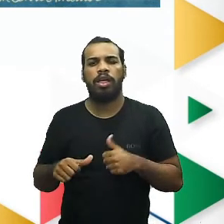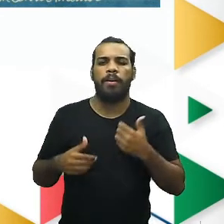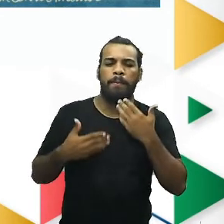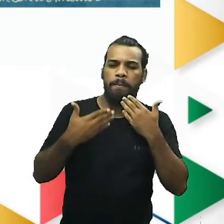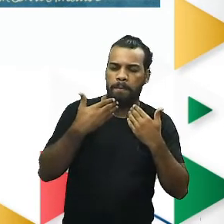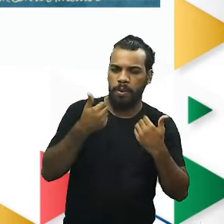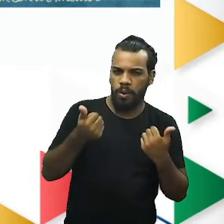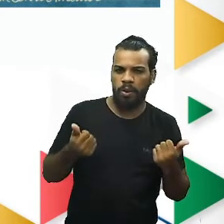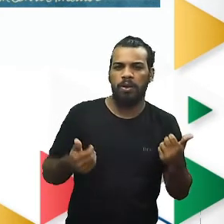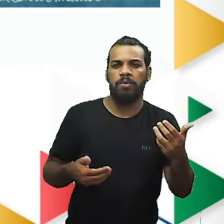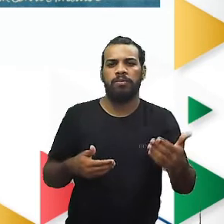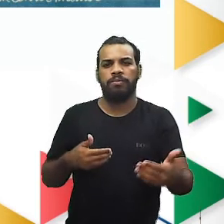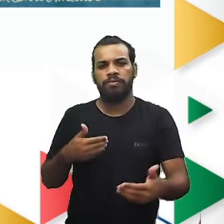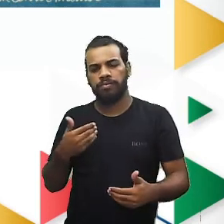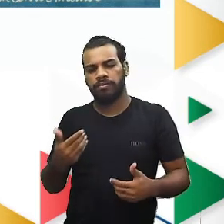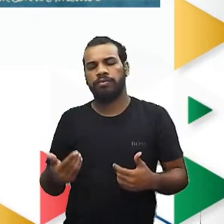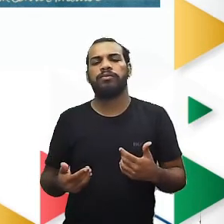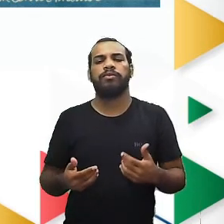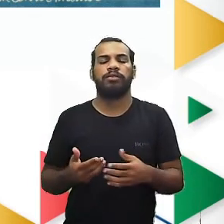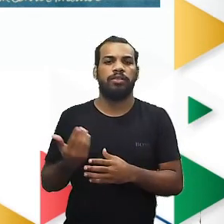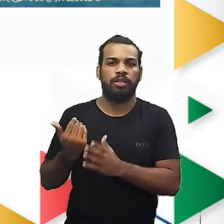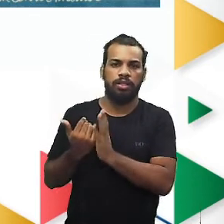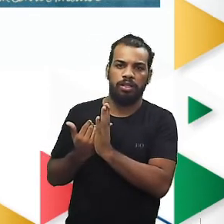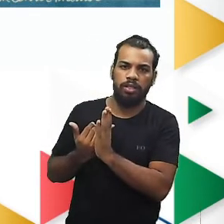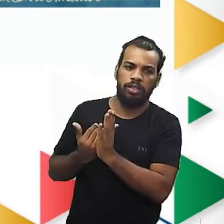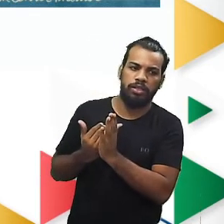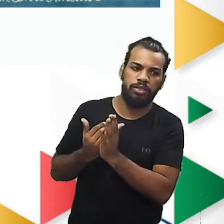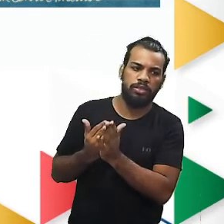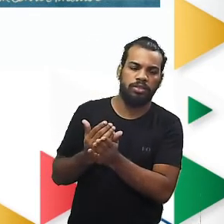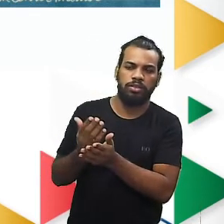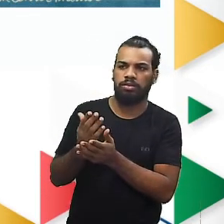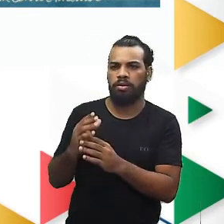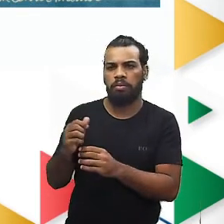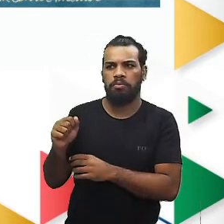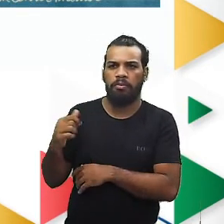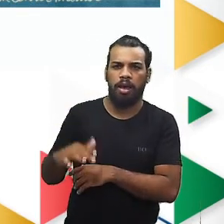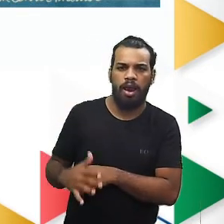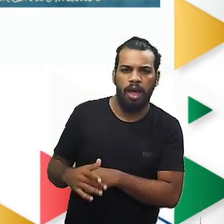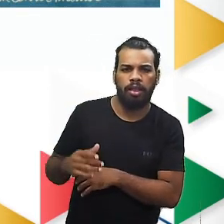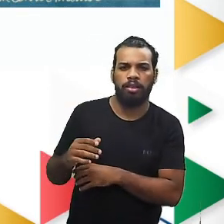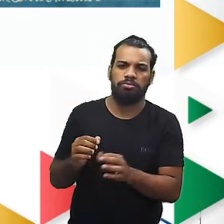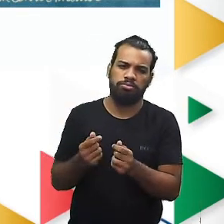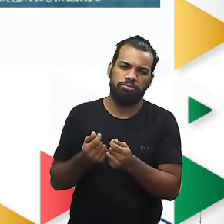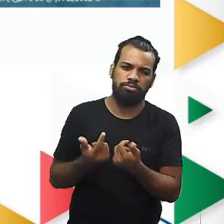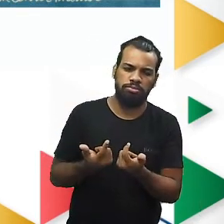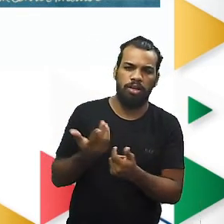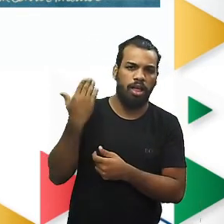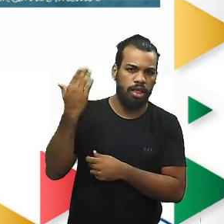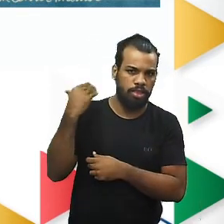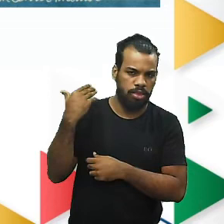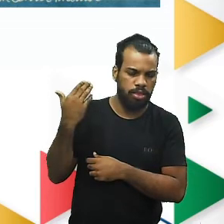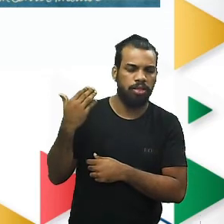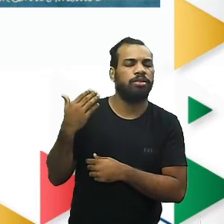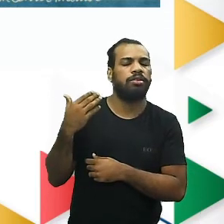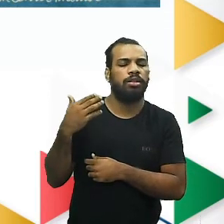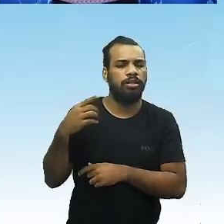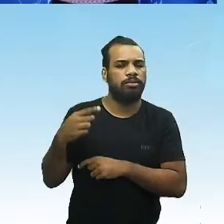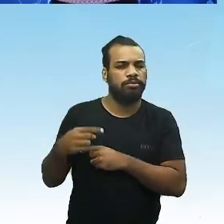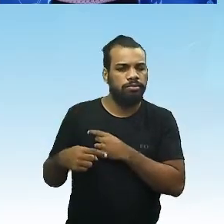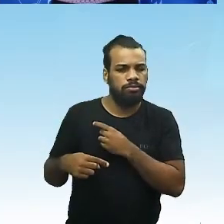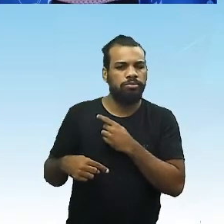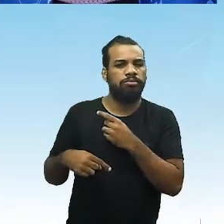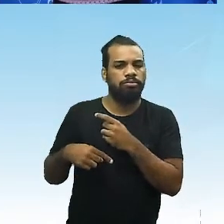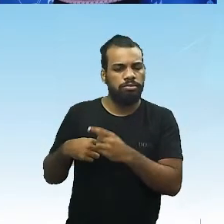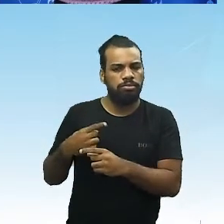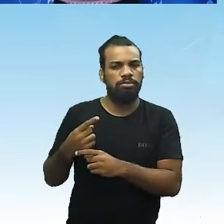megas produções, que no início eram produções, né, mais baratas, produções mais simples, mas aí eles viram que era um nicho também, né,